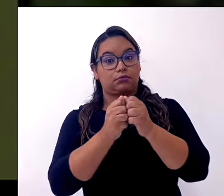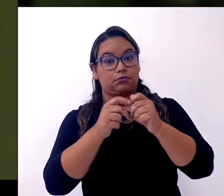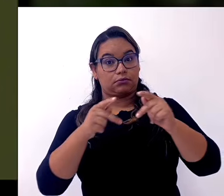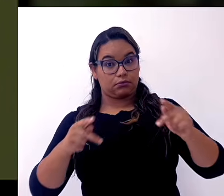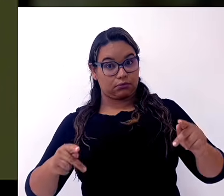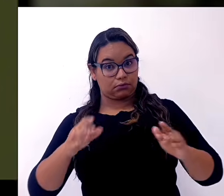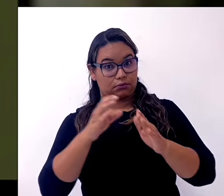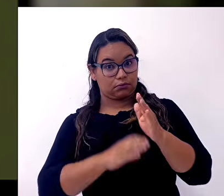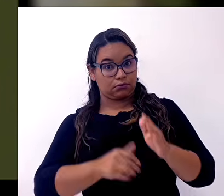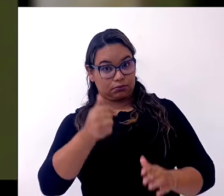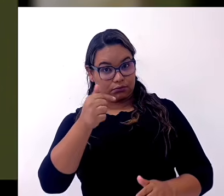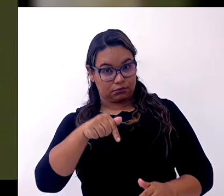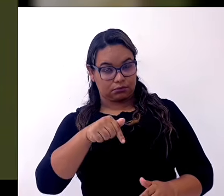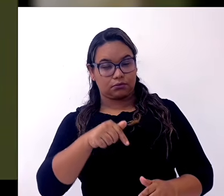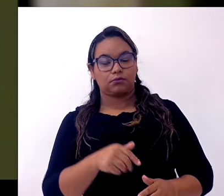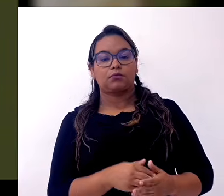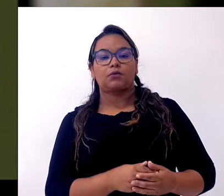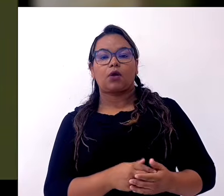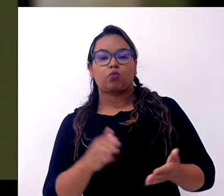entregando-se ao papado.